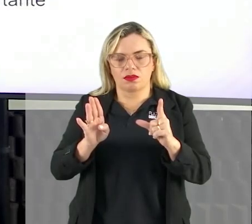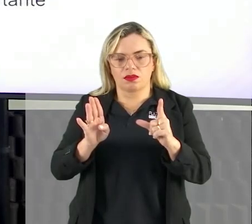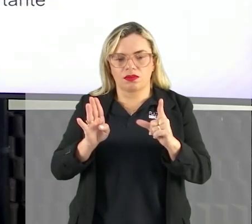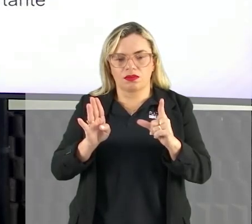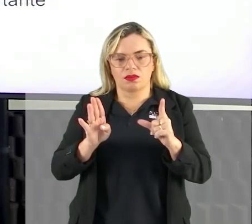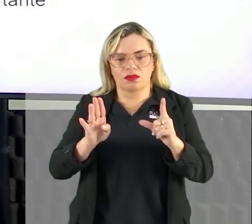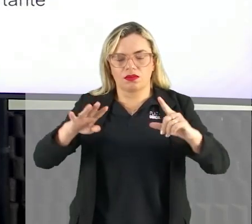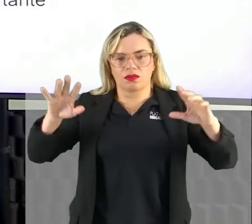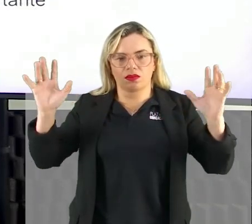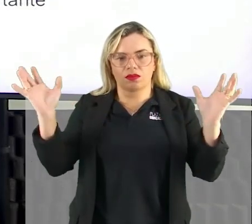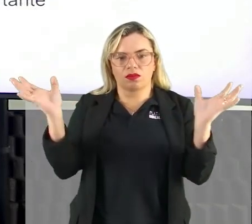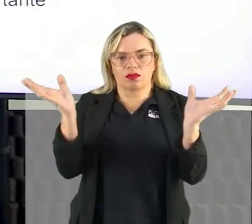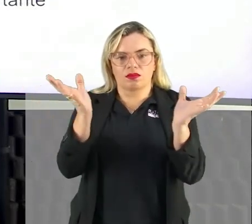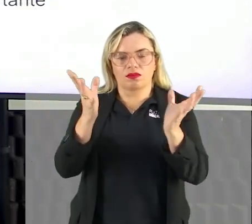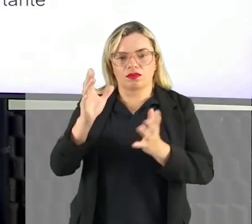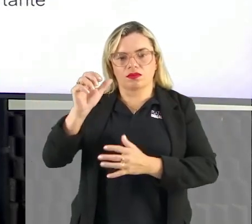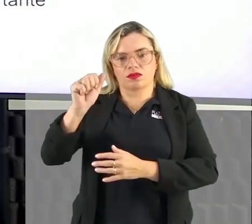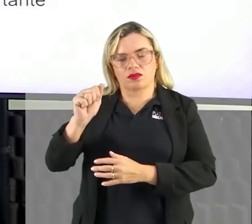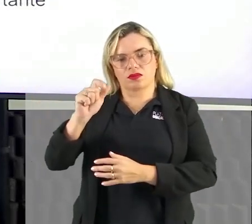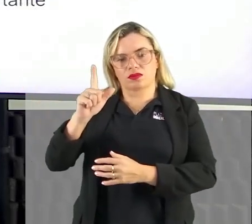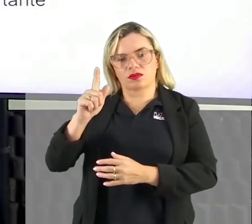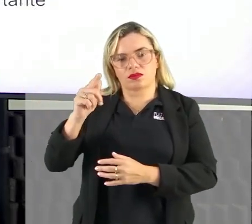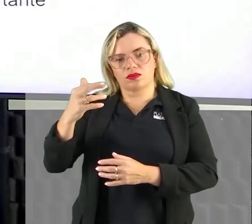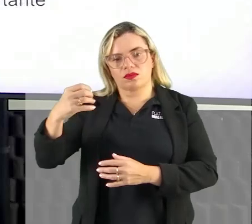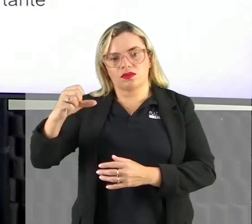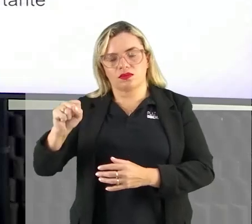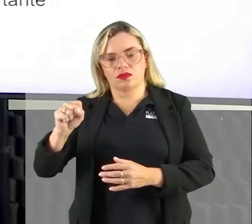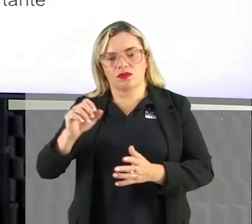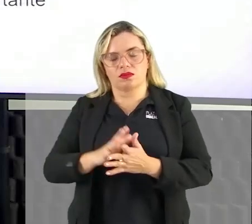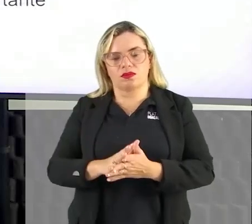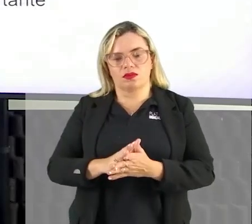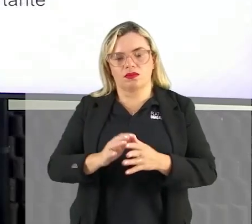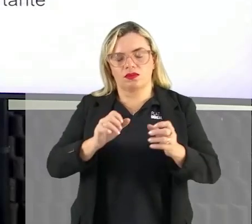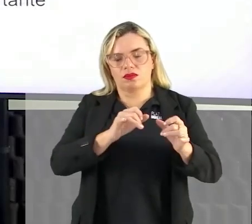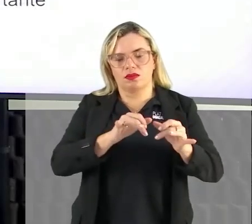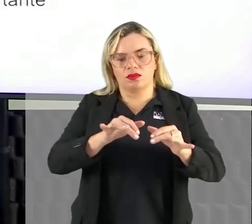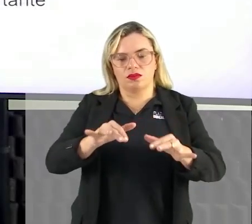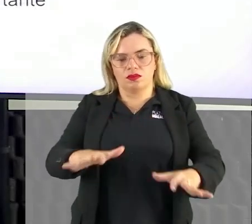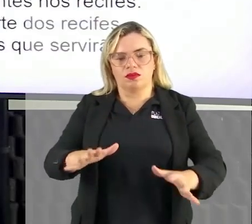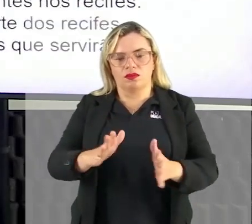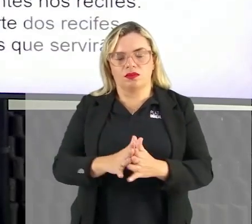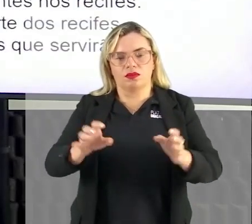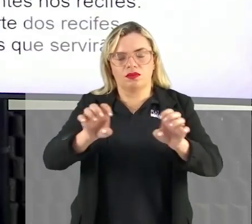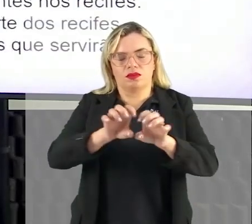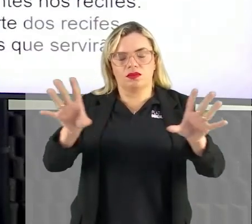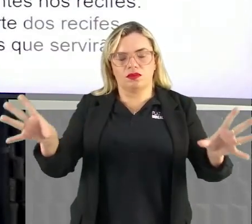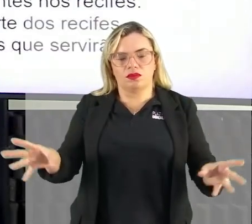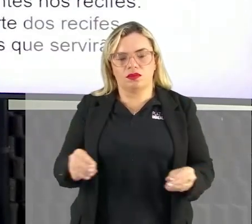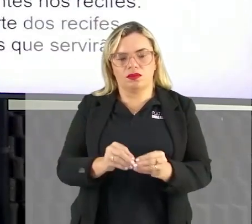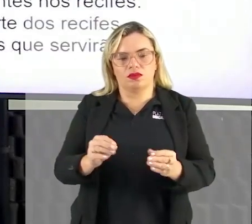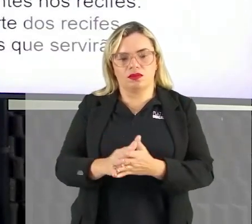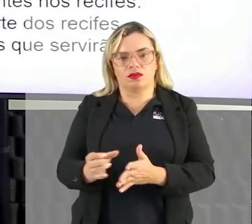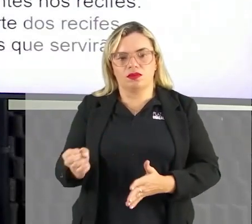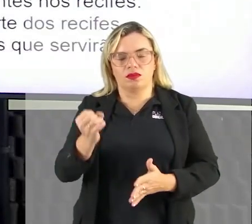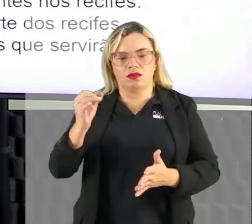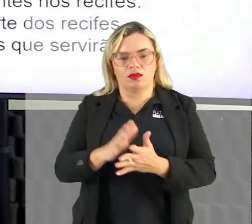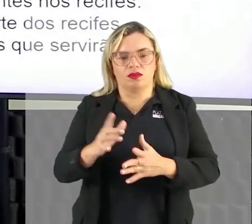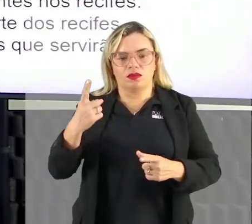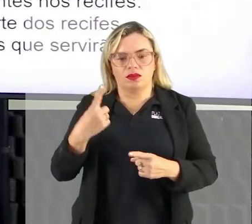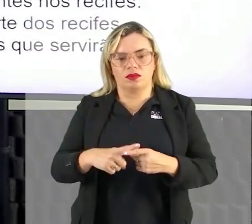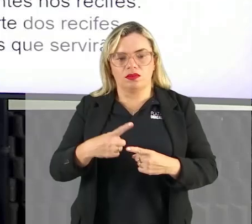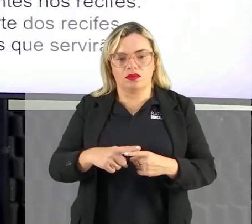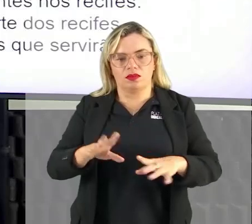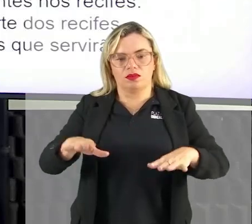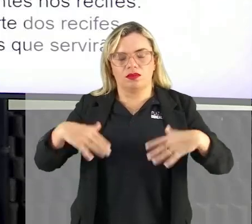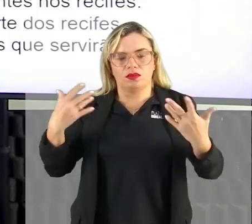Algas, né? Algas, está falando de proliferação de algas, é ecologicamente importante, por quê? Bom,